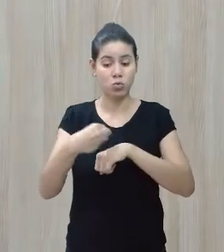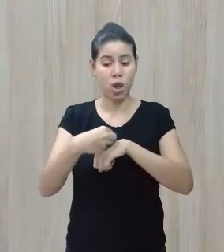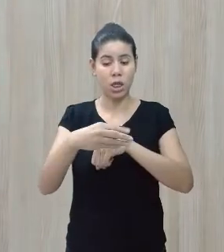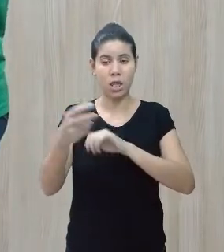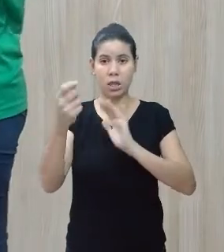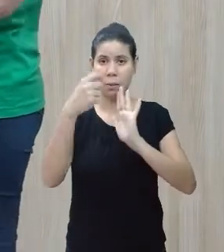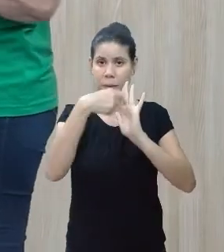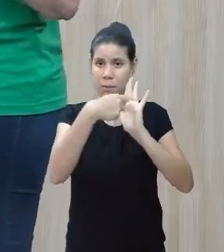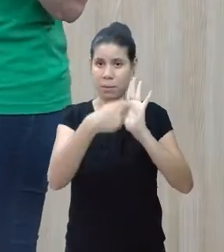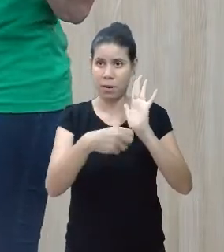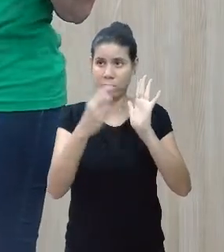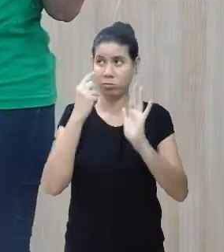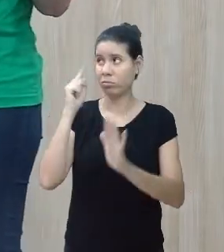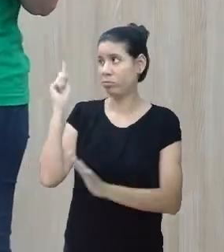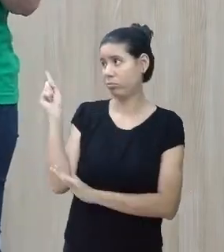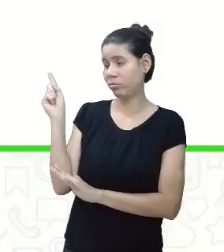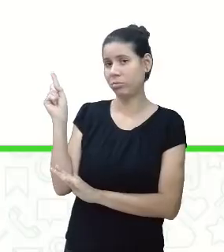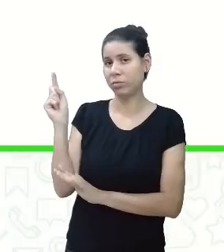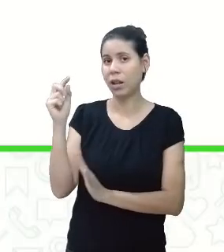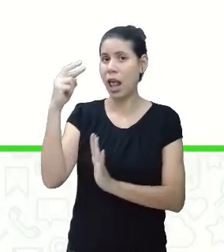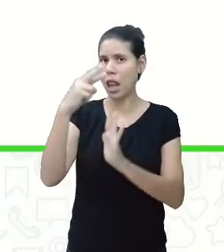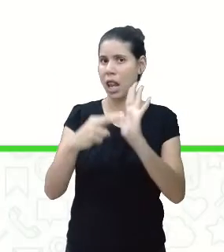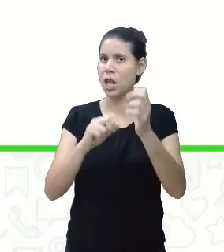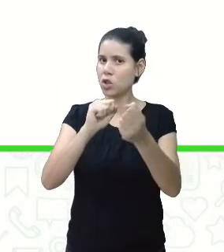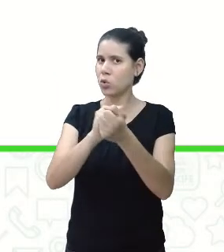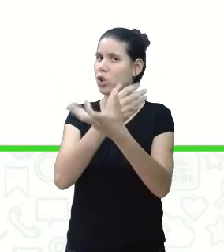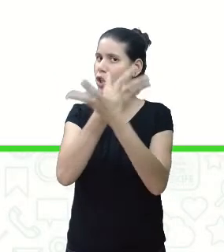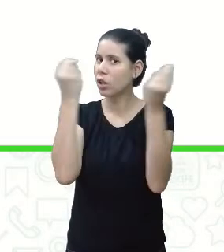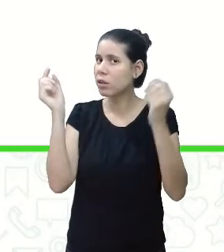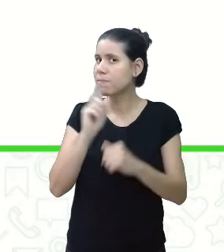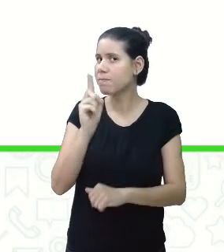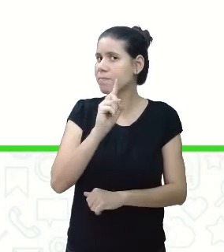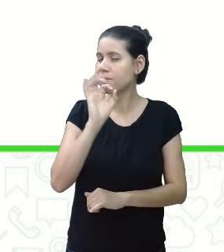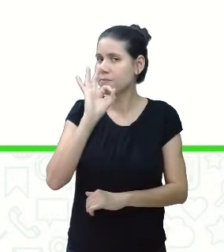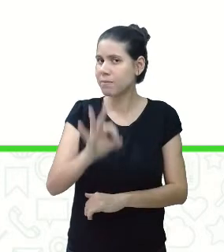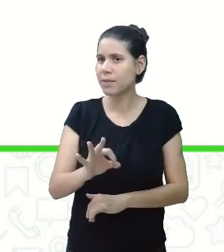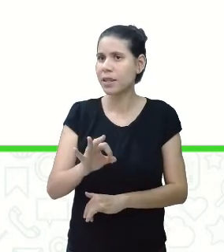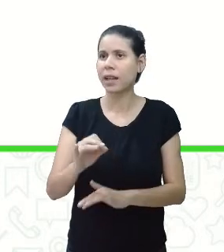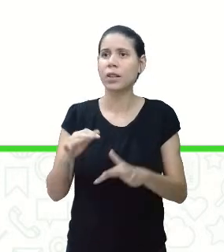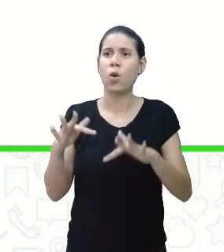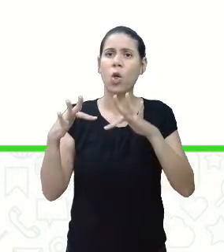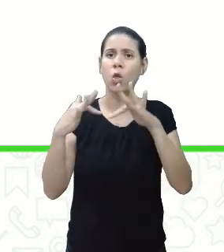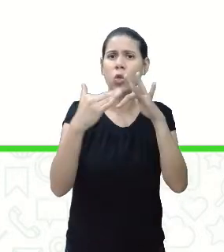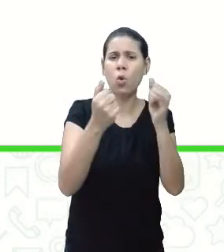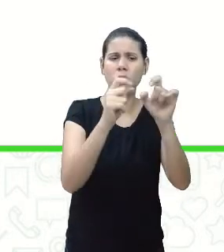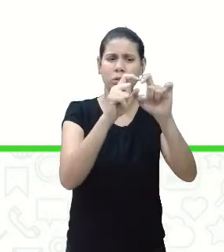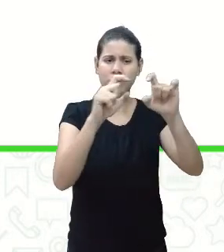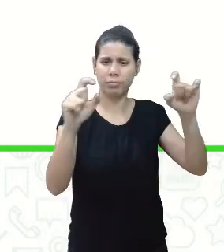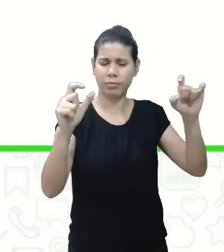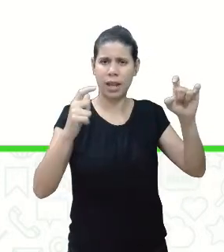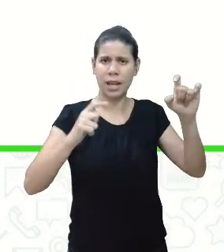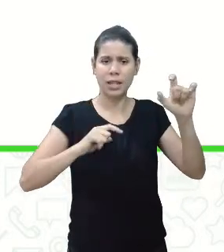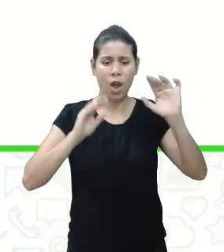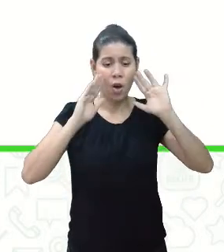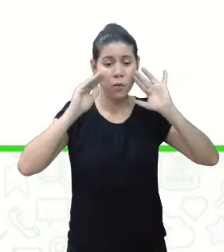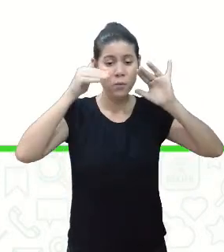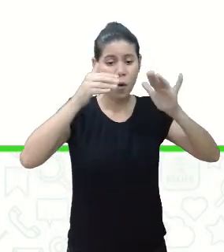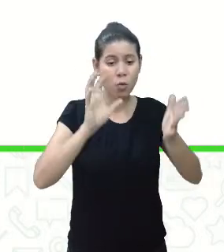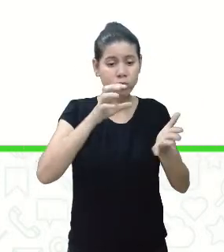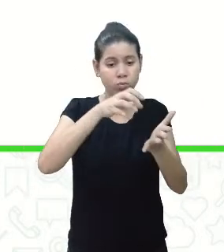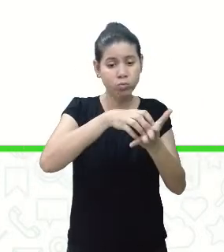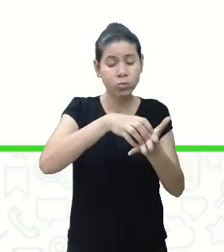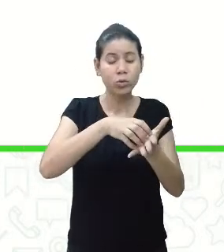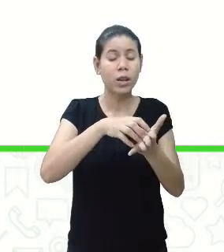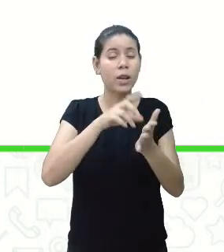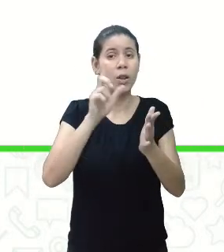para que vocês façam a leitura comigo e não esqueçam mais. Como toda oração está centrada no verbo ou numa